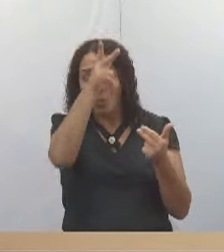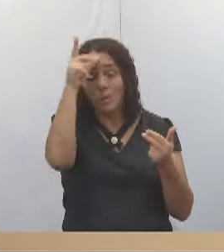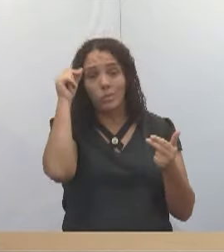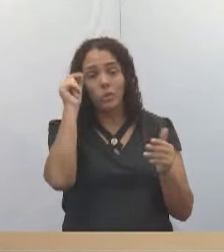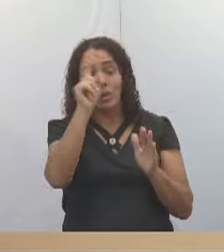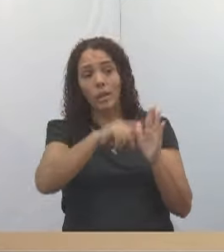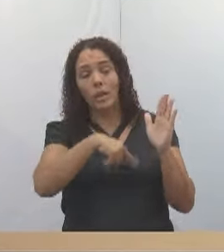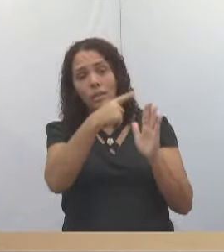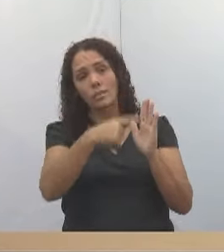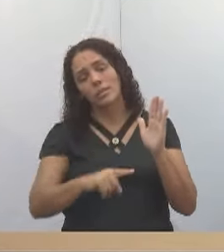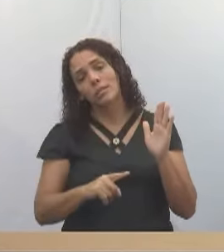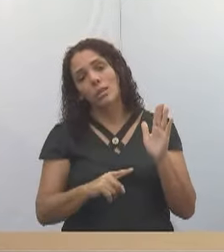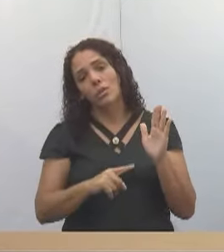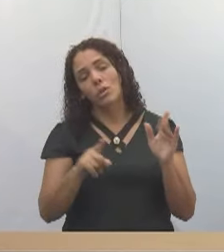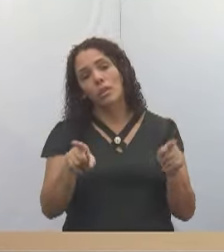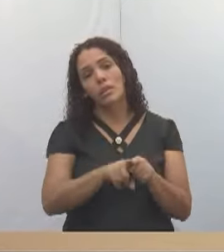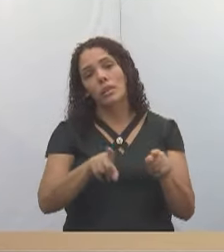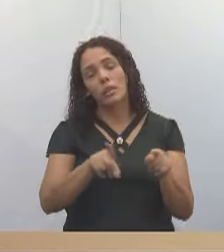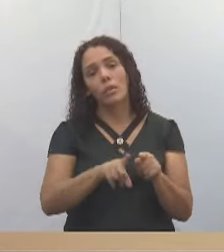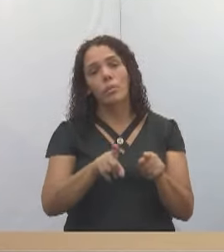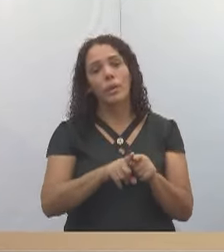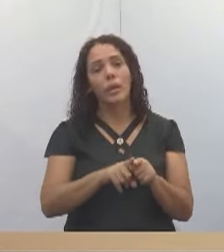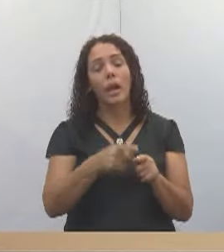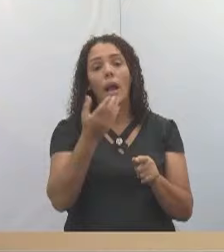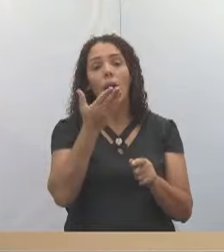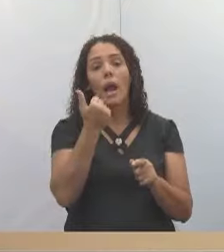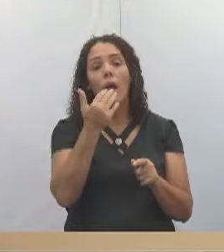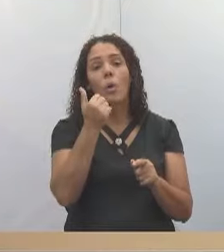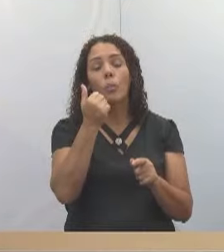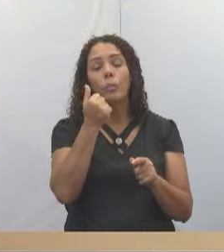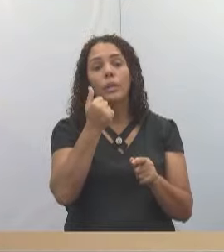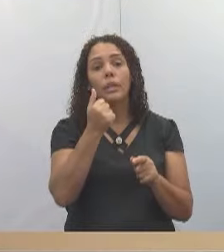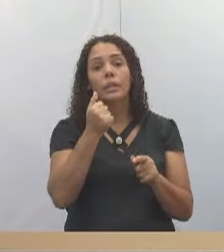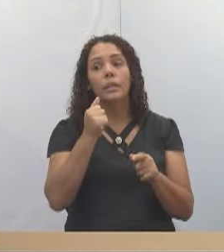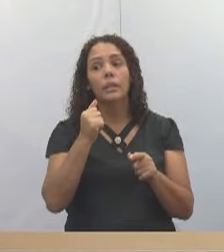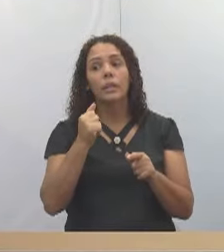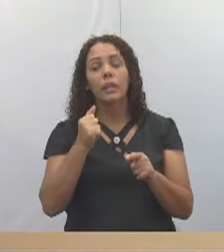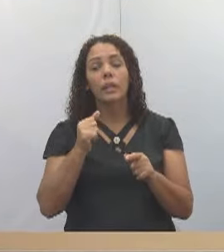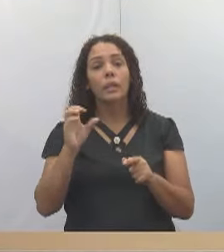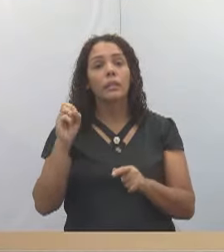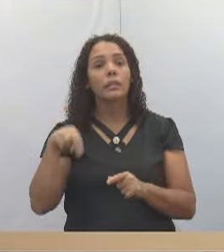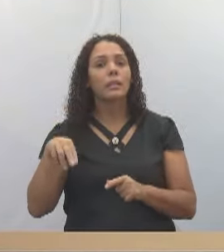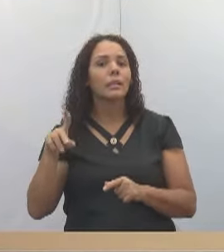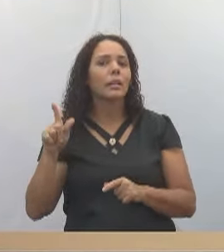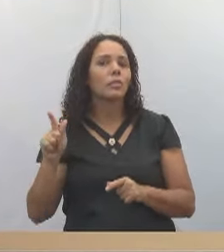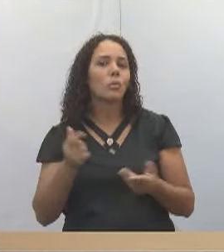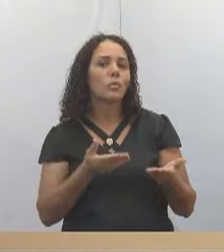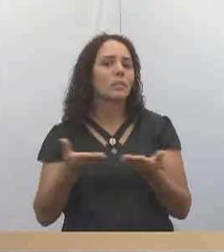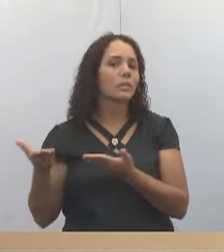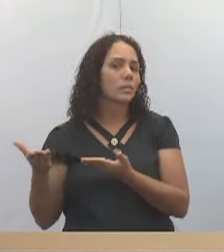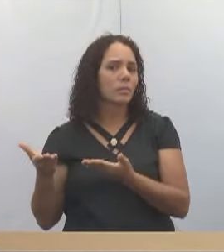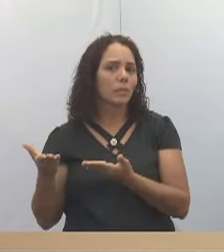a distribuição de todas as rações para as ONGs da cidade, não é isso? Se quiser.